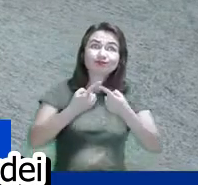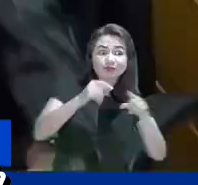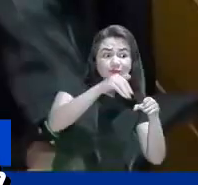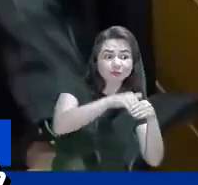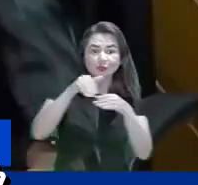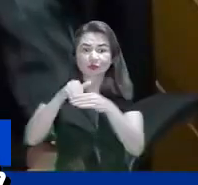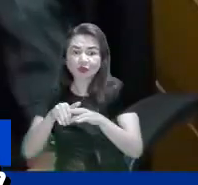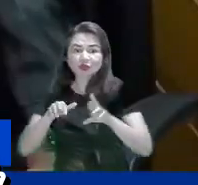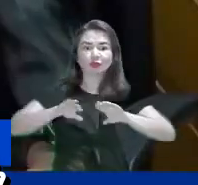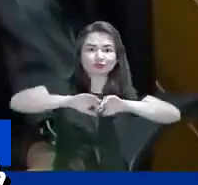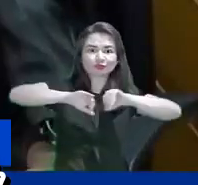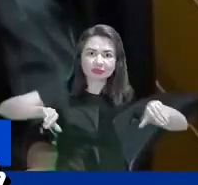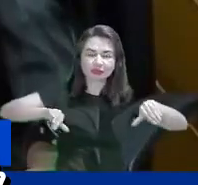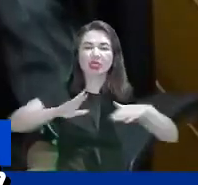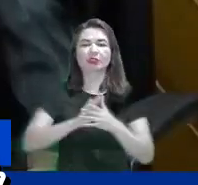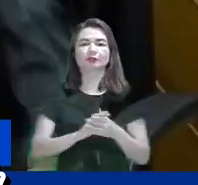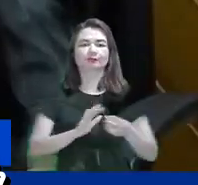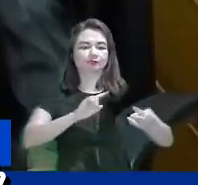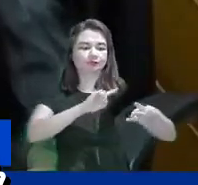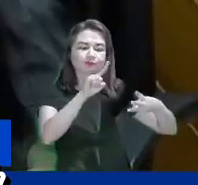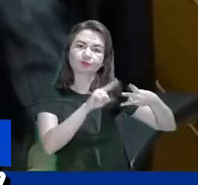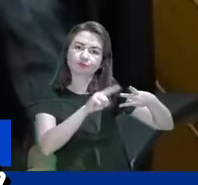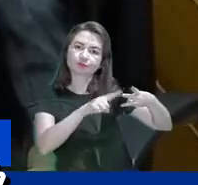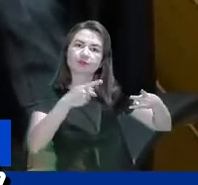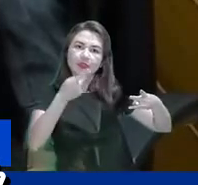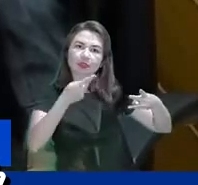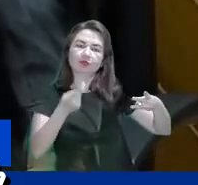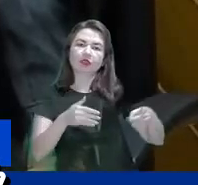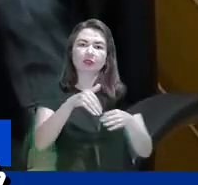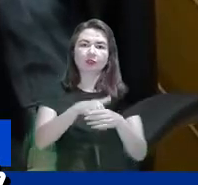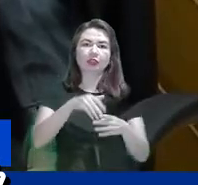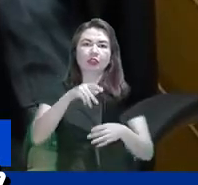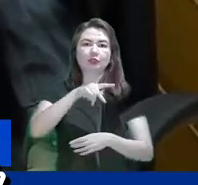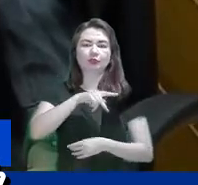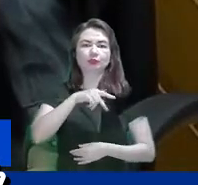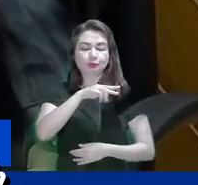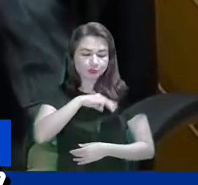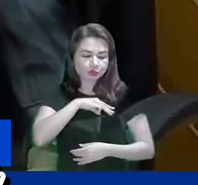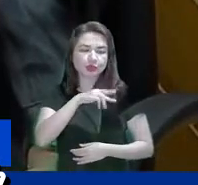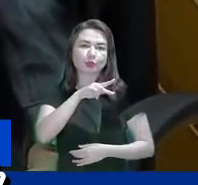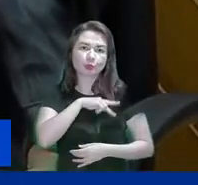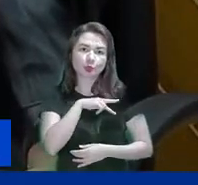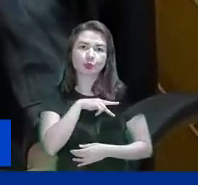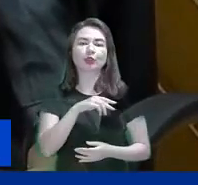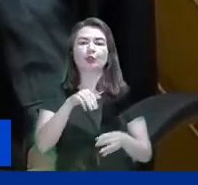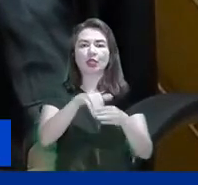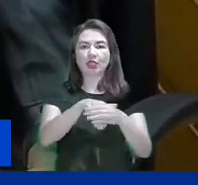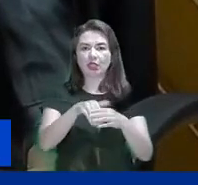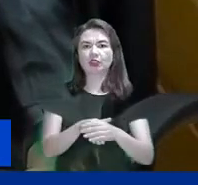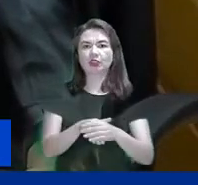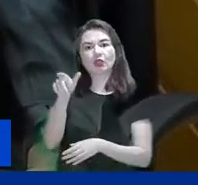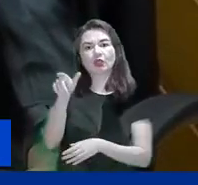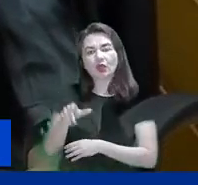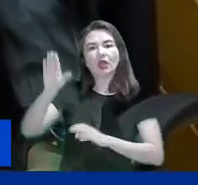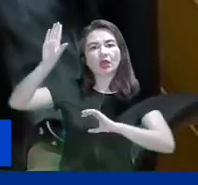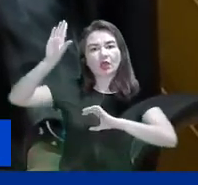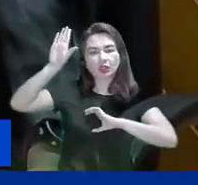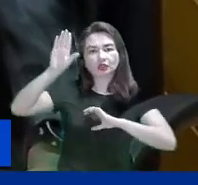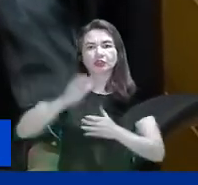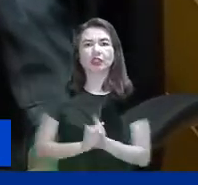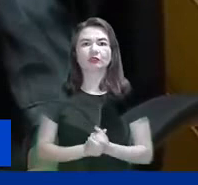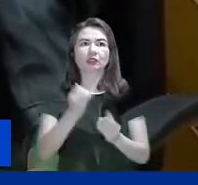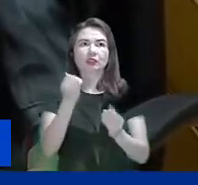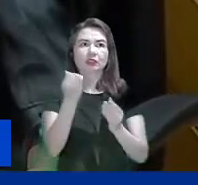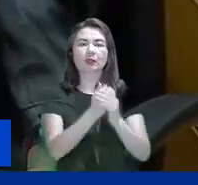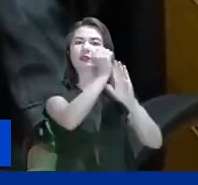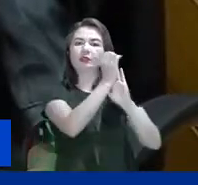Eu vou falar agora do número 2, que é do Ministério Público em face da candidata. Nesses embargos, apostos